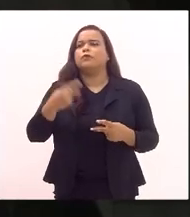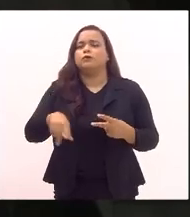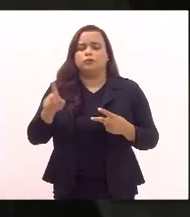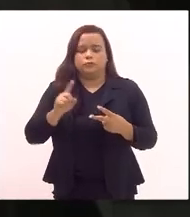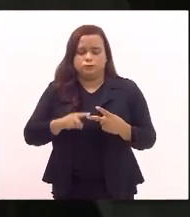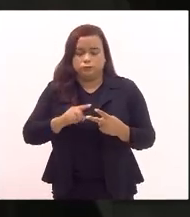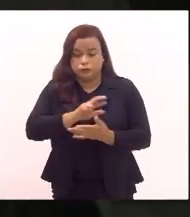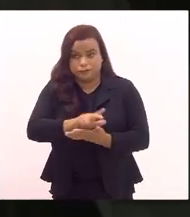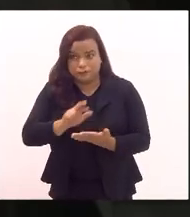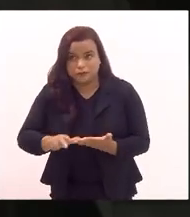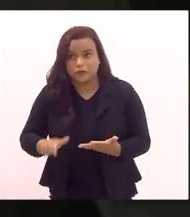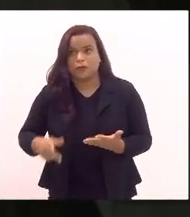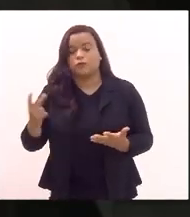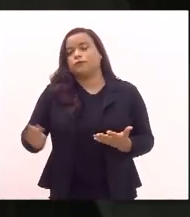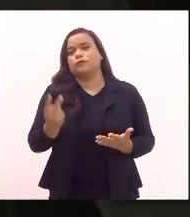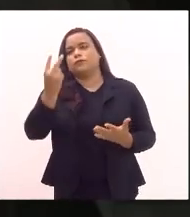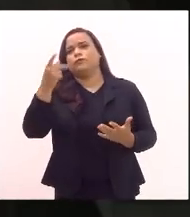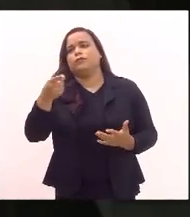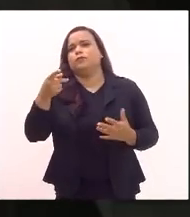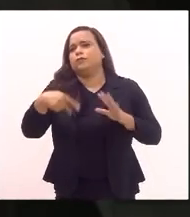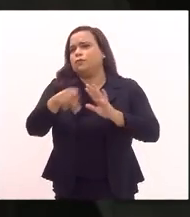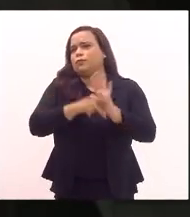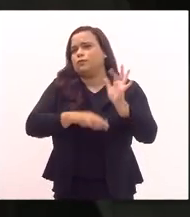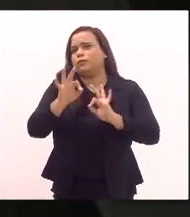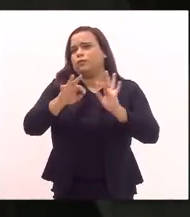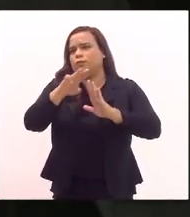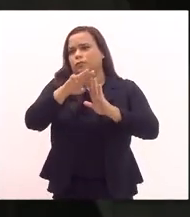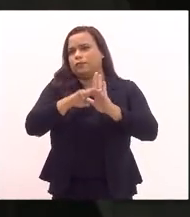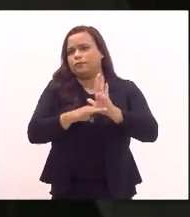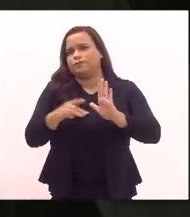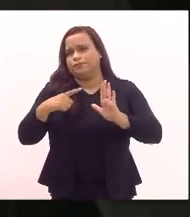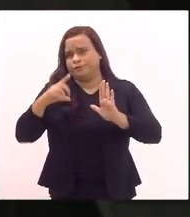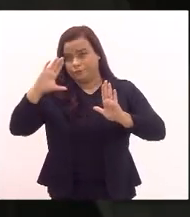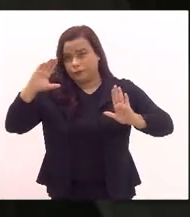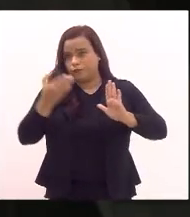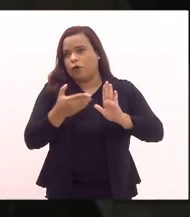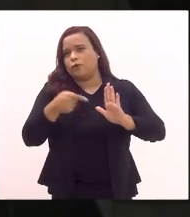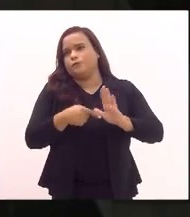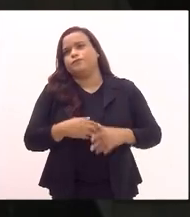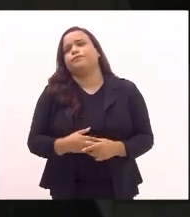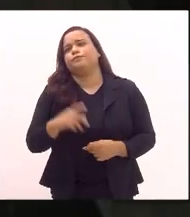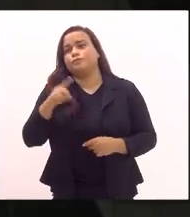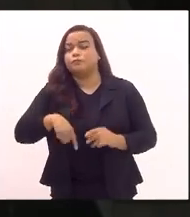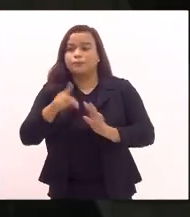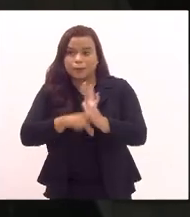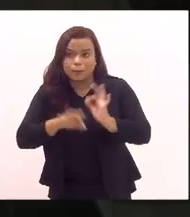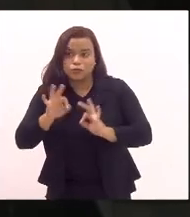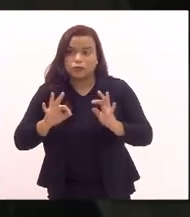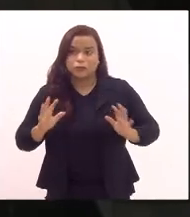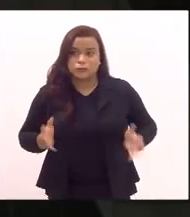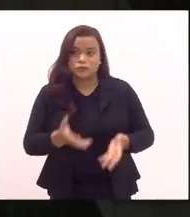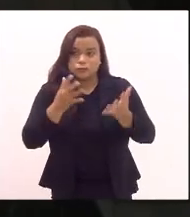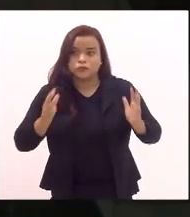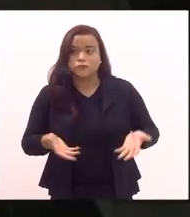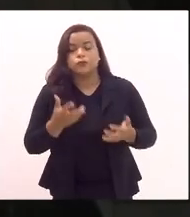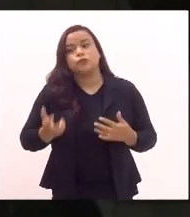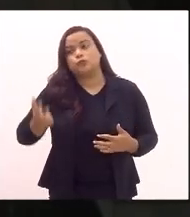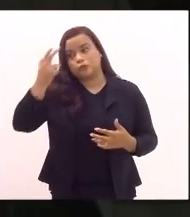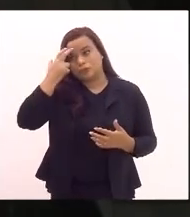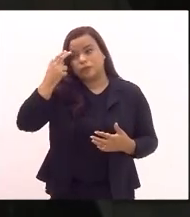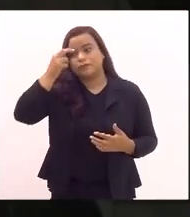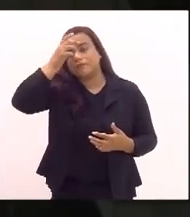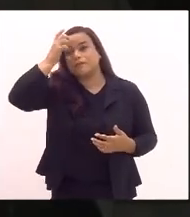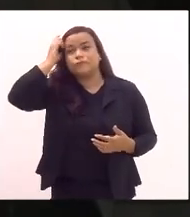diversidade como valor esse projeto a Rigor a vigor tem esse foco podia ser um projeto de incentivo cultural